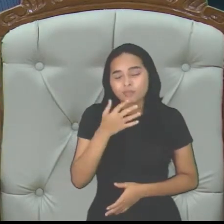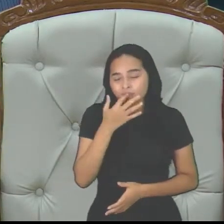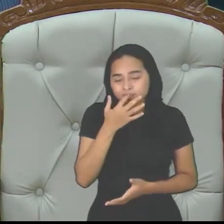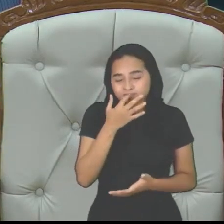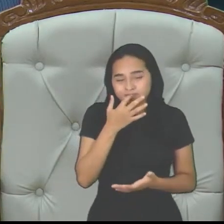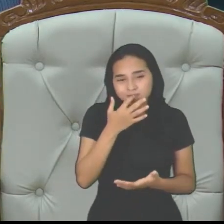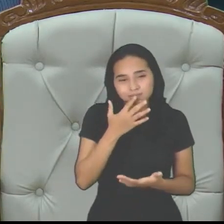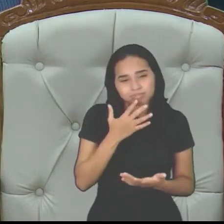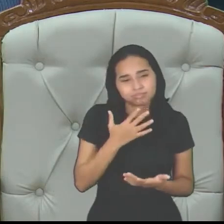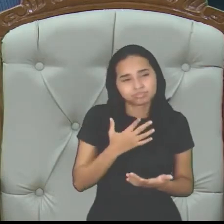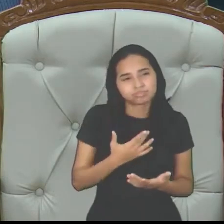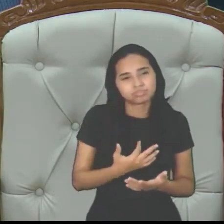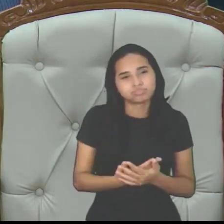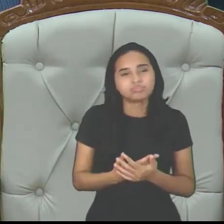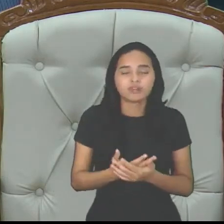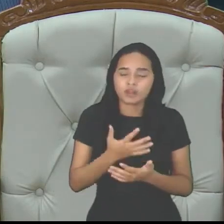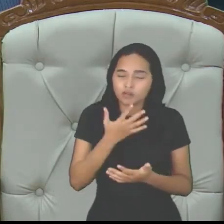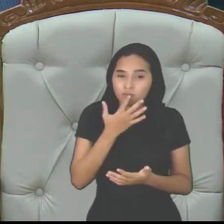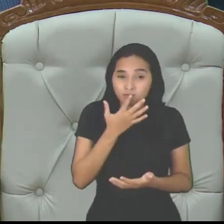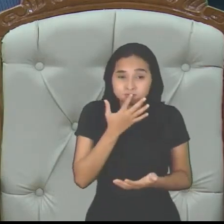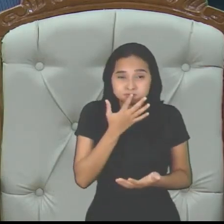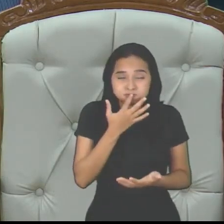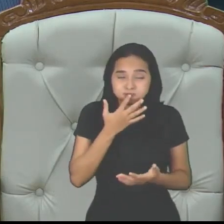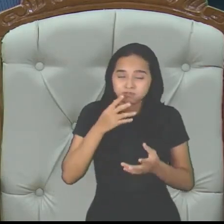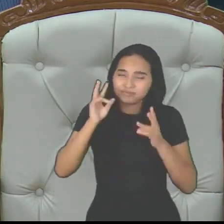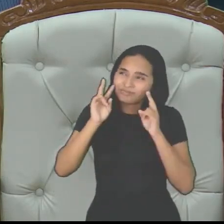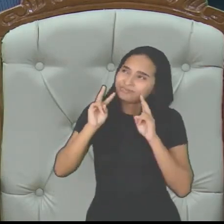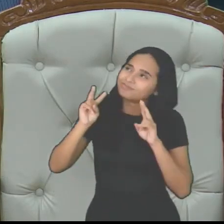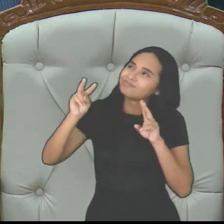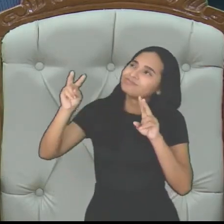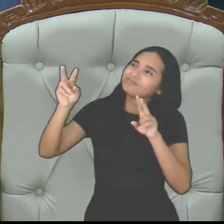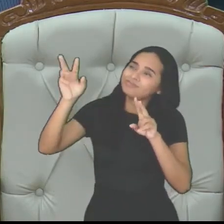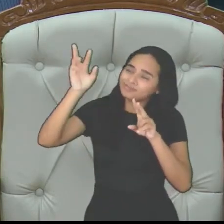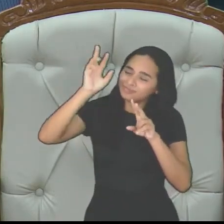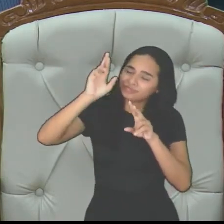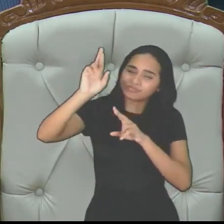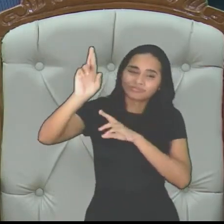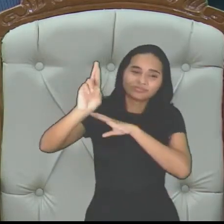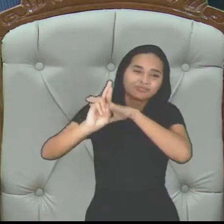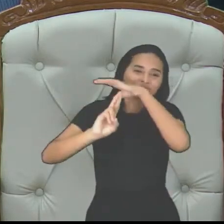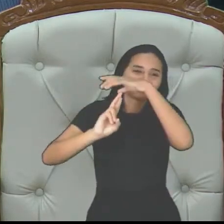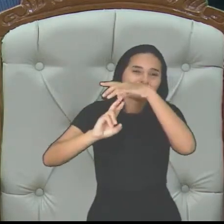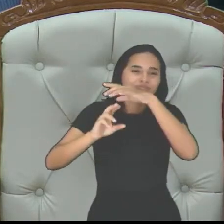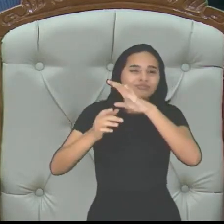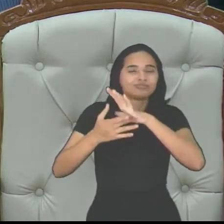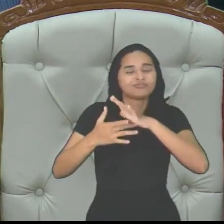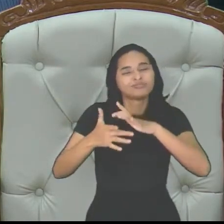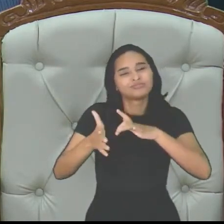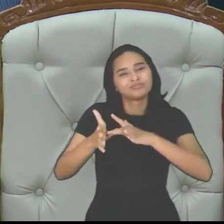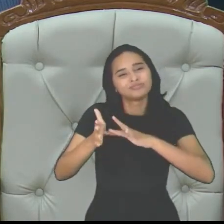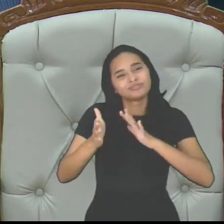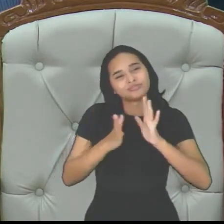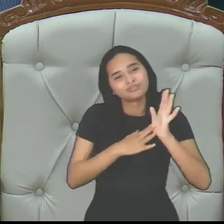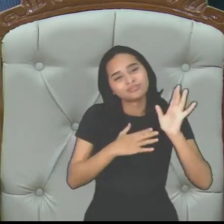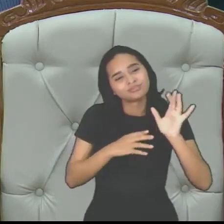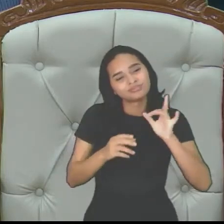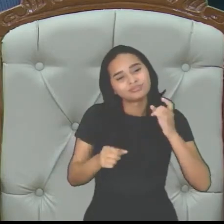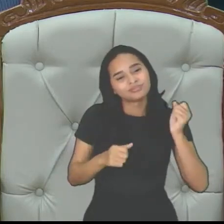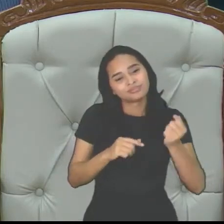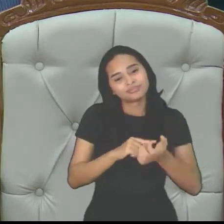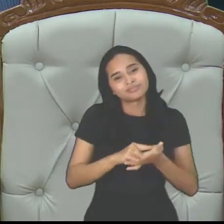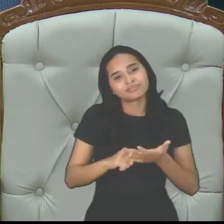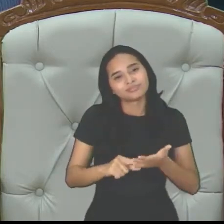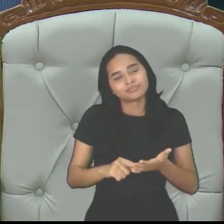próxima. Breve veremos o Rei Jesus. Aleluia.